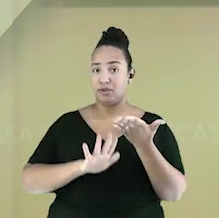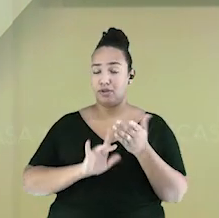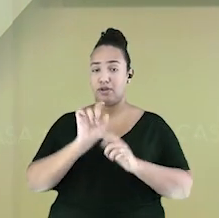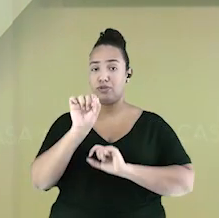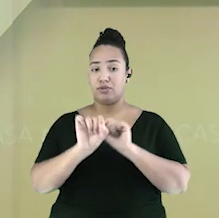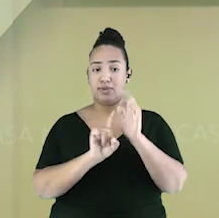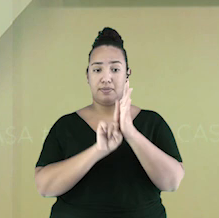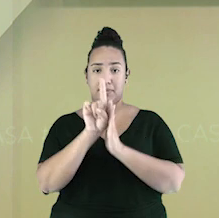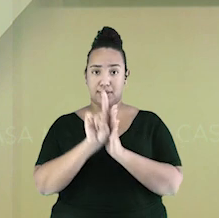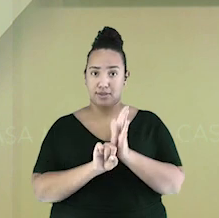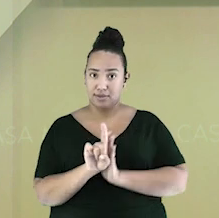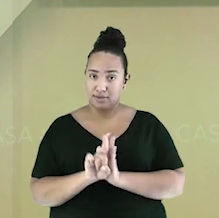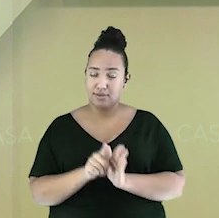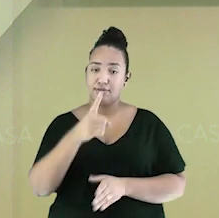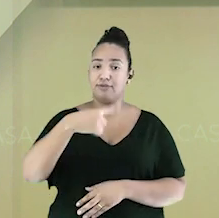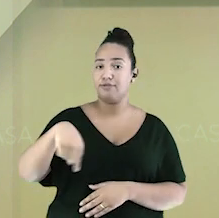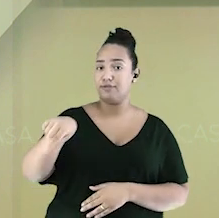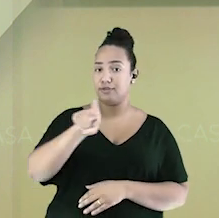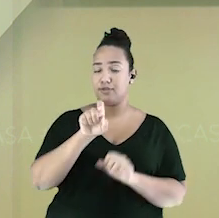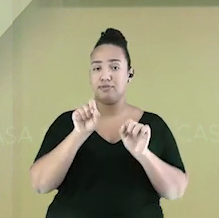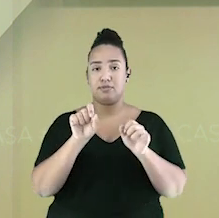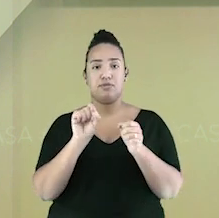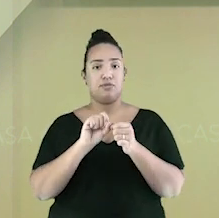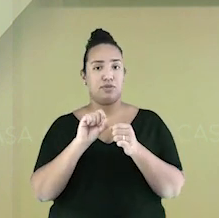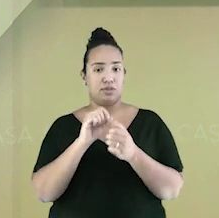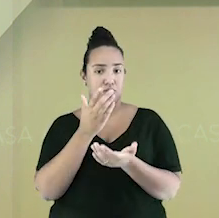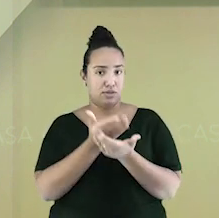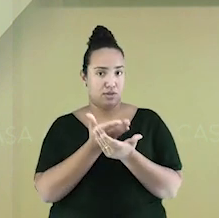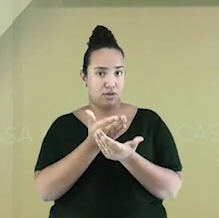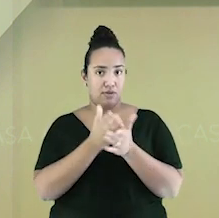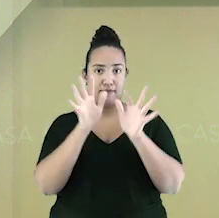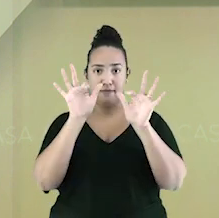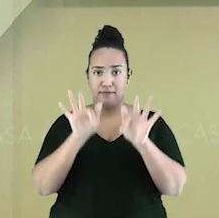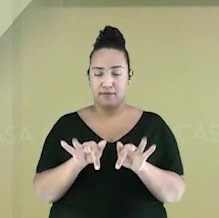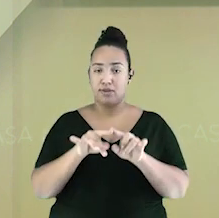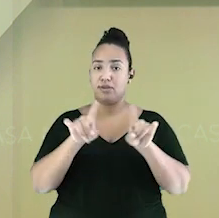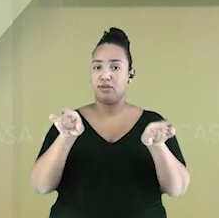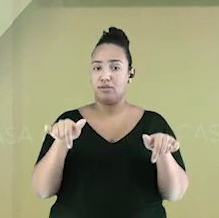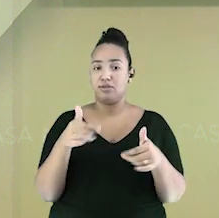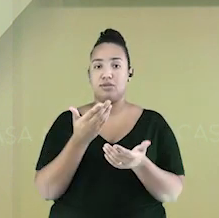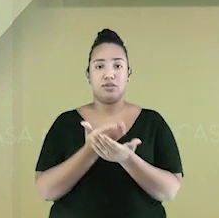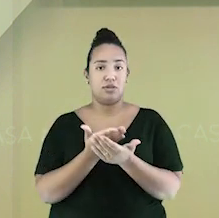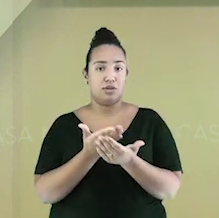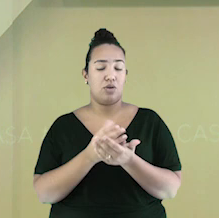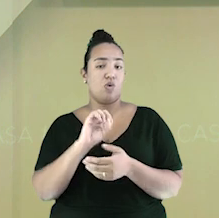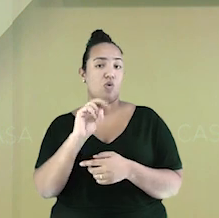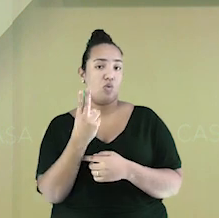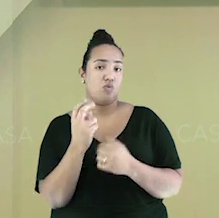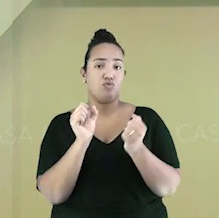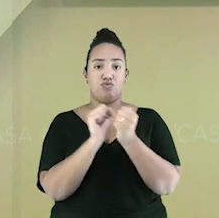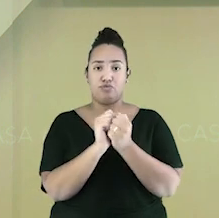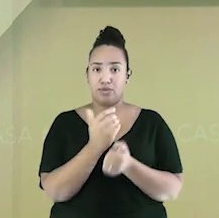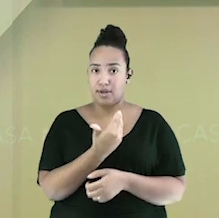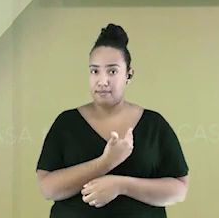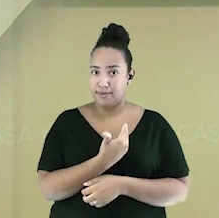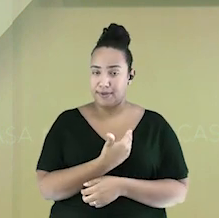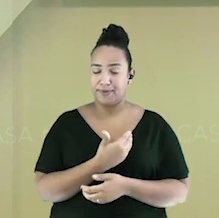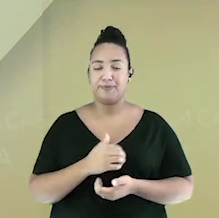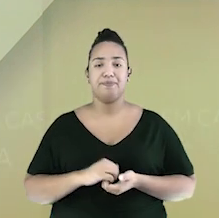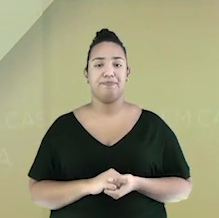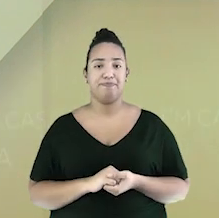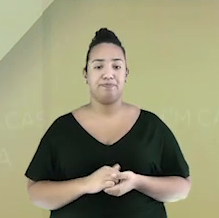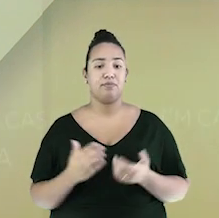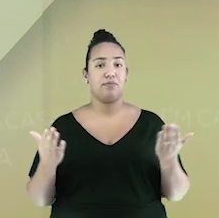hoje será de pesquisa, para que você possa fazer após a aula, na sala de aula ou até mesmo com os